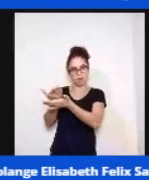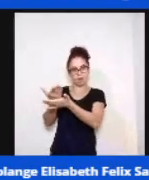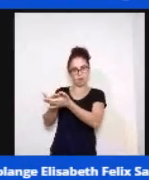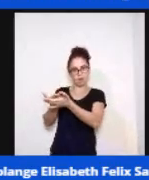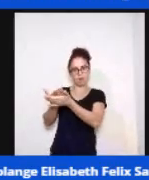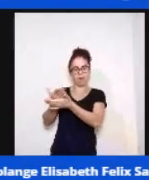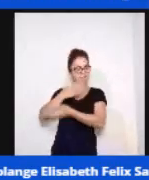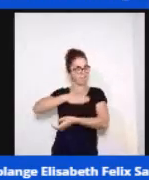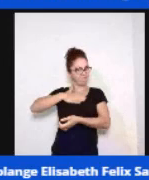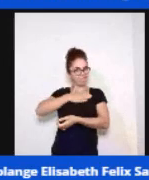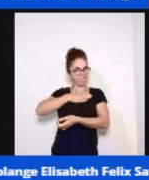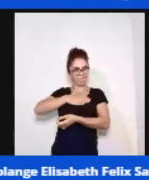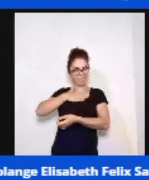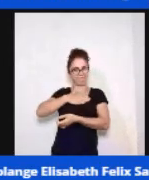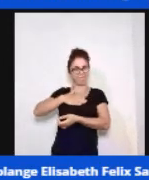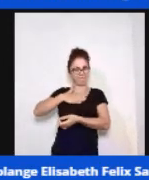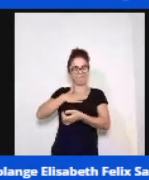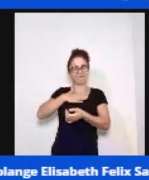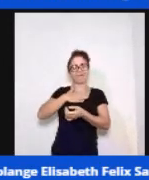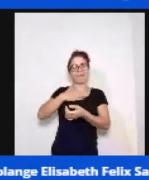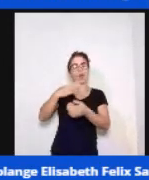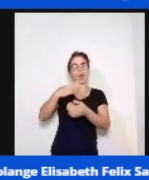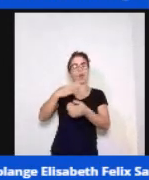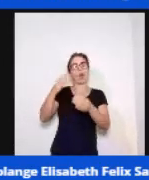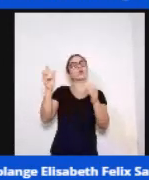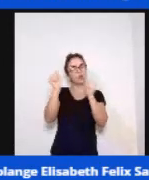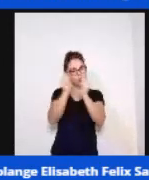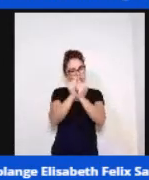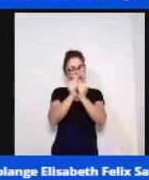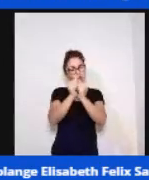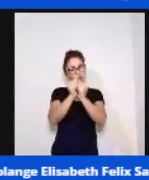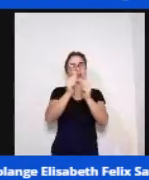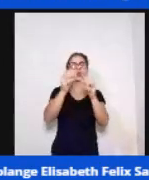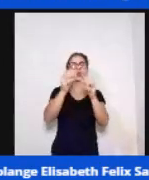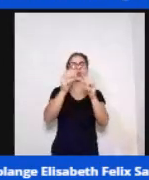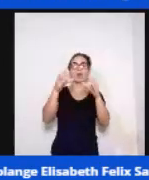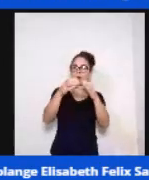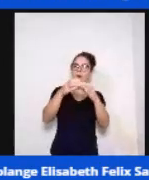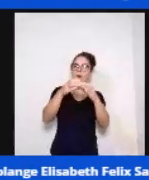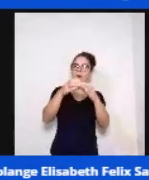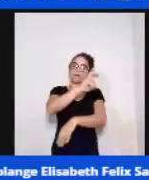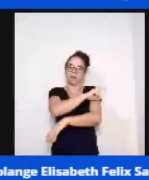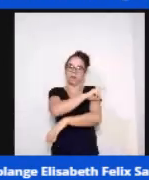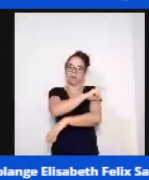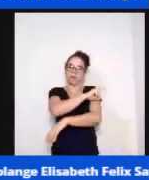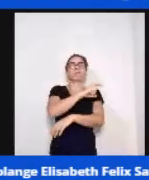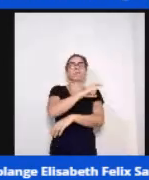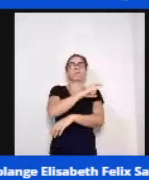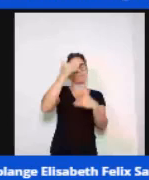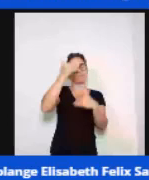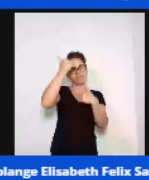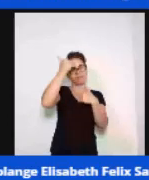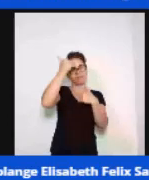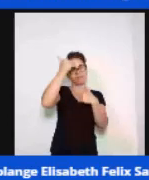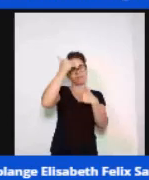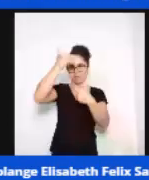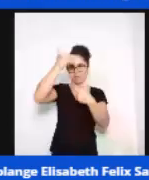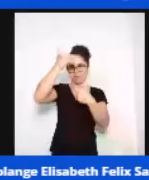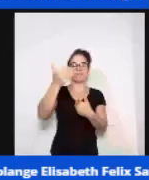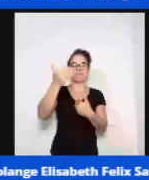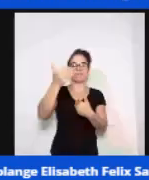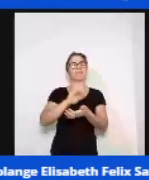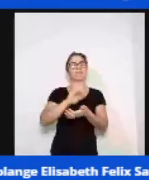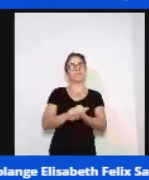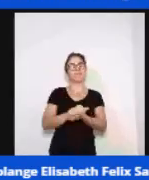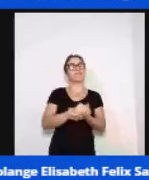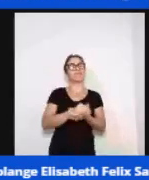da equipe do quinto ano e com vocês. Agradeço muito a receptividade, né, em si. E vamos lá começar agora um pouquinho a